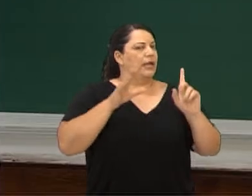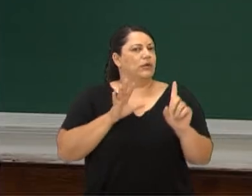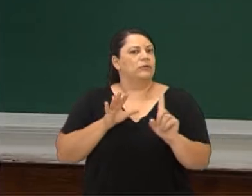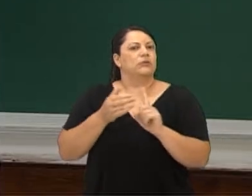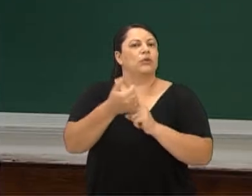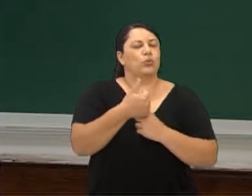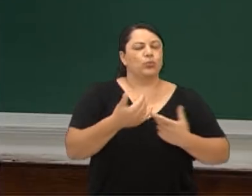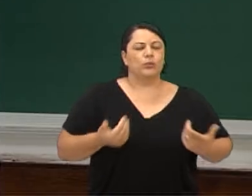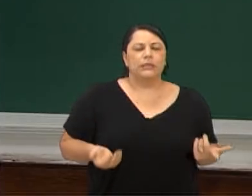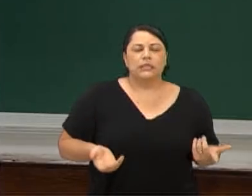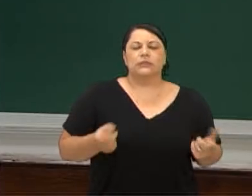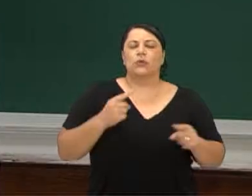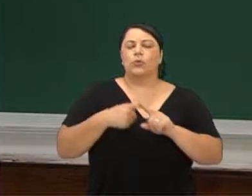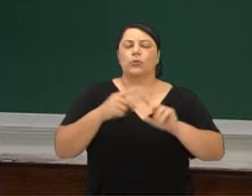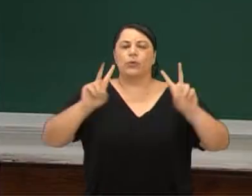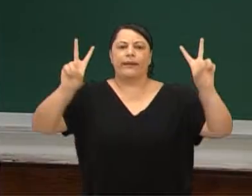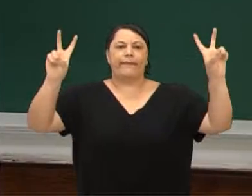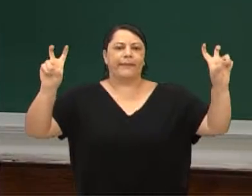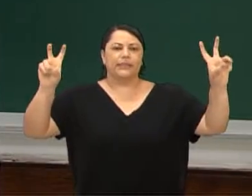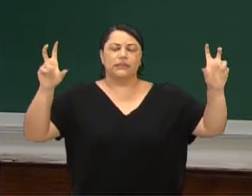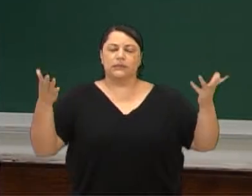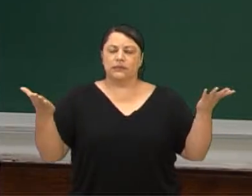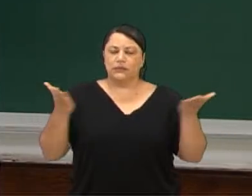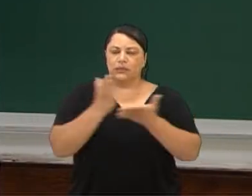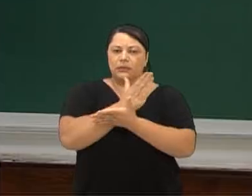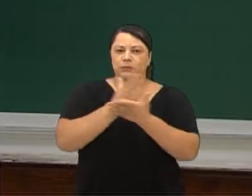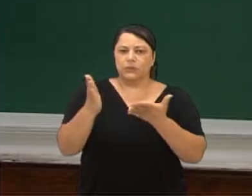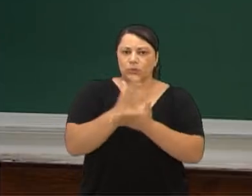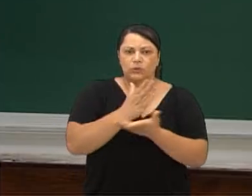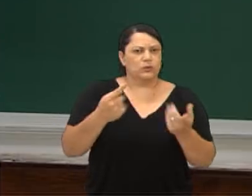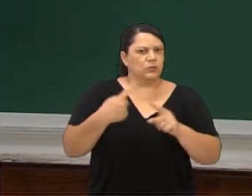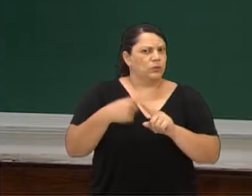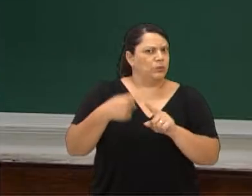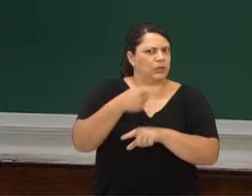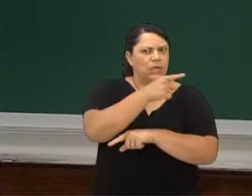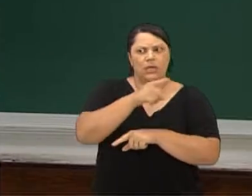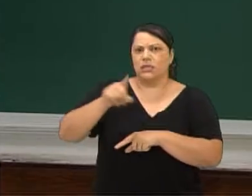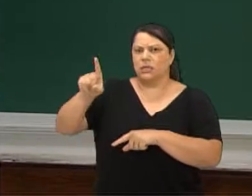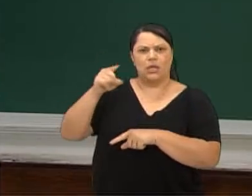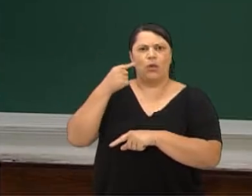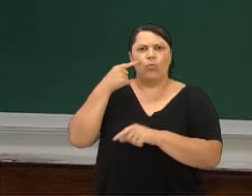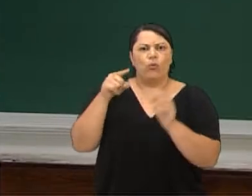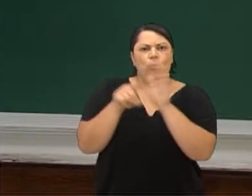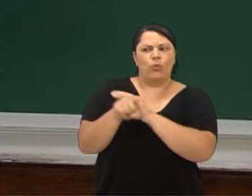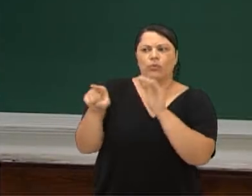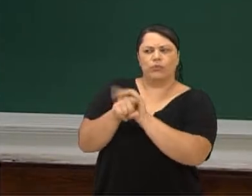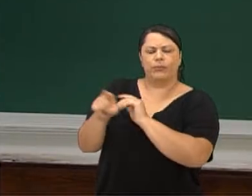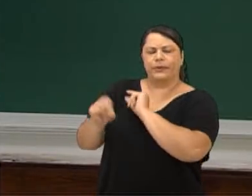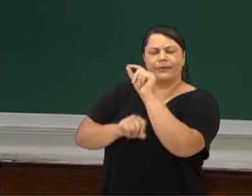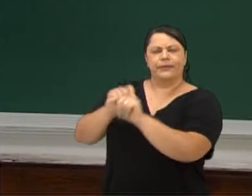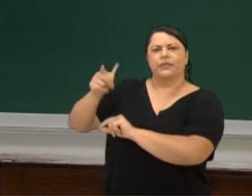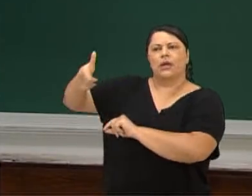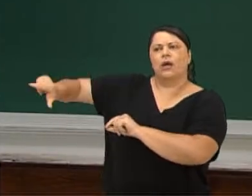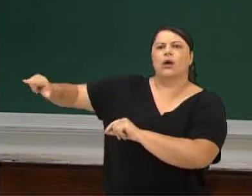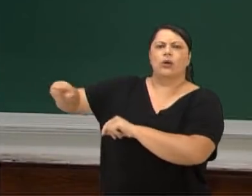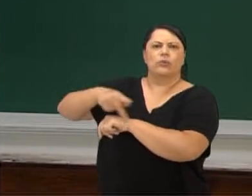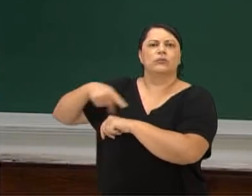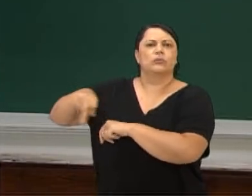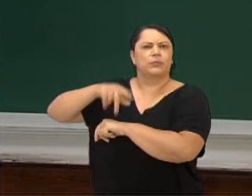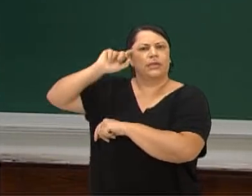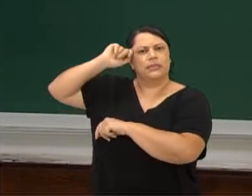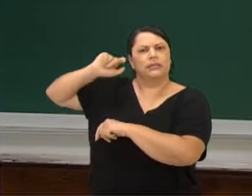que eu coloquei essas aspas aqui no dividir? Porque não foram consultados os países africanos